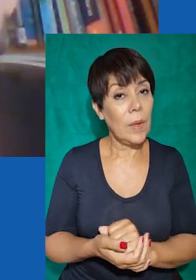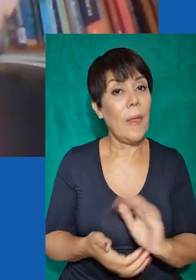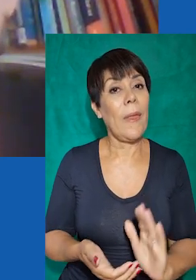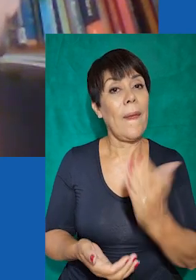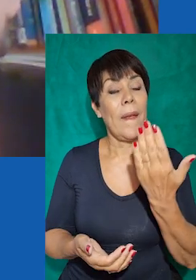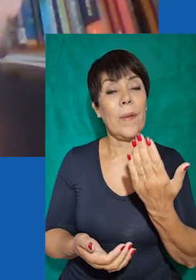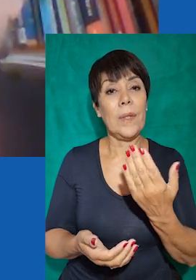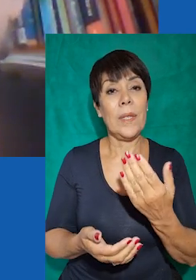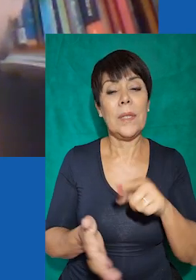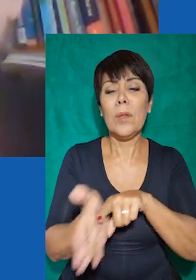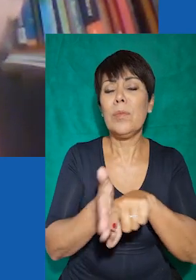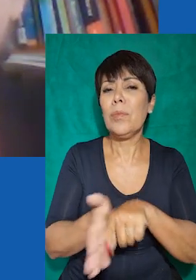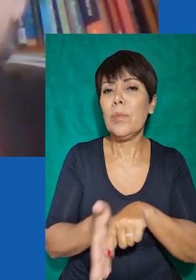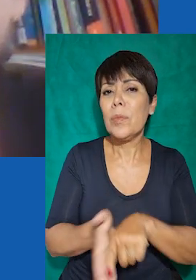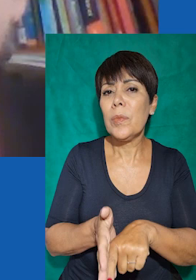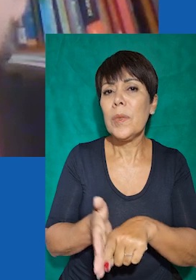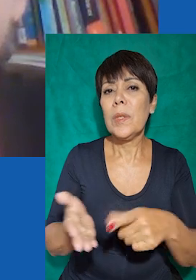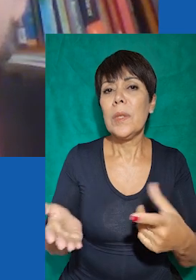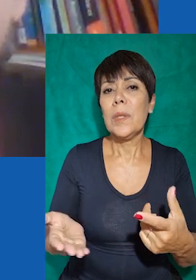se chegou a revisar